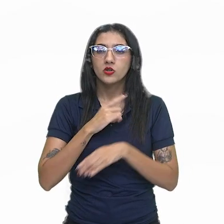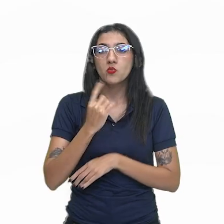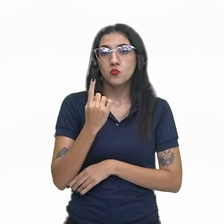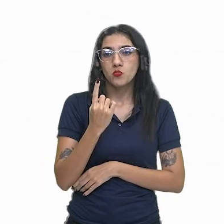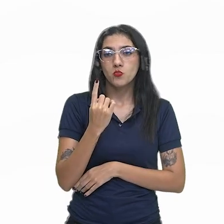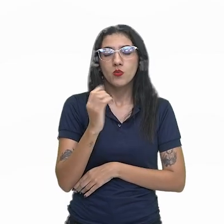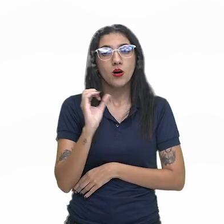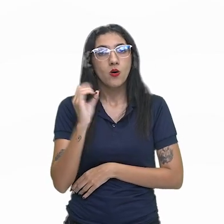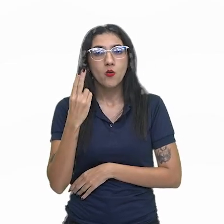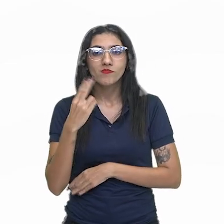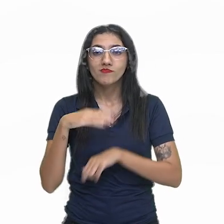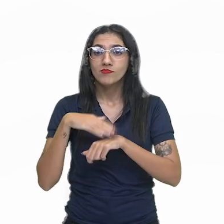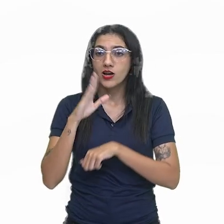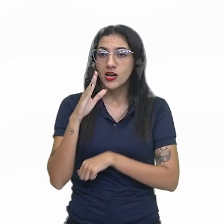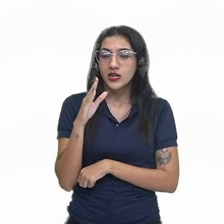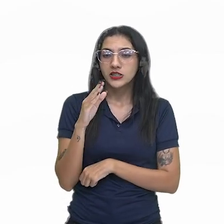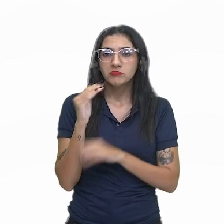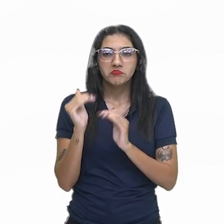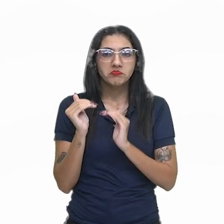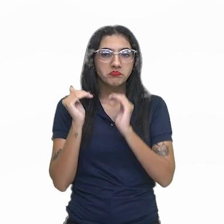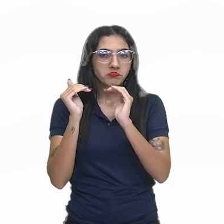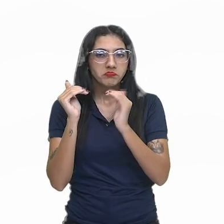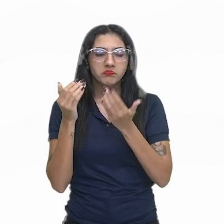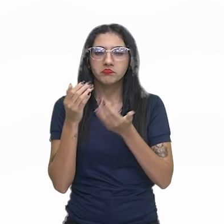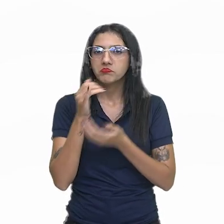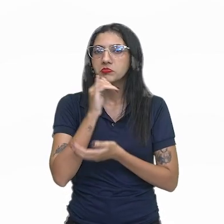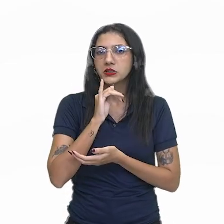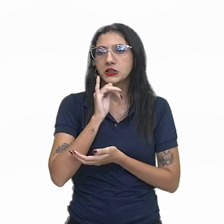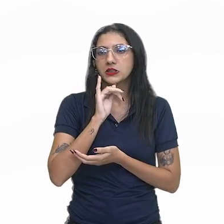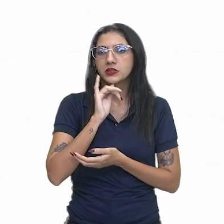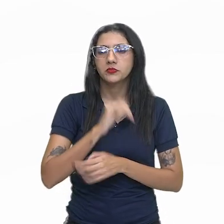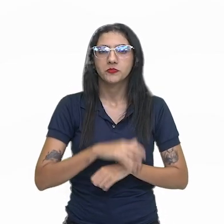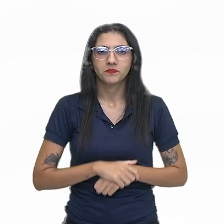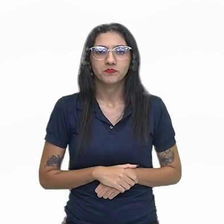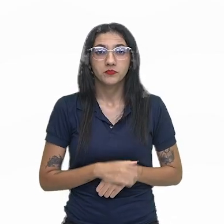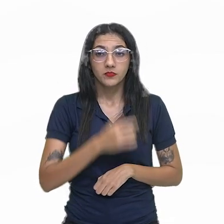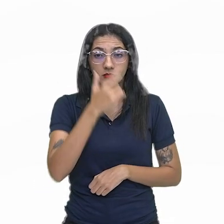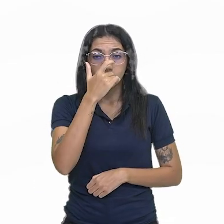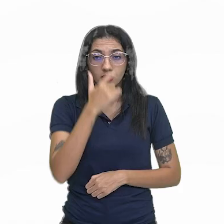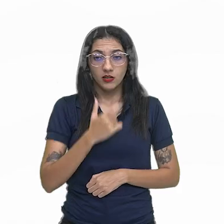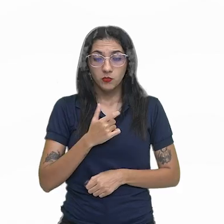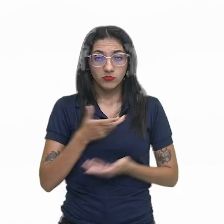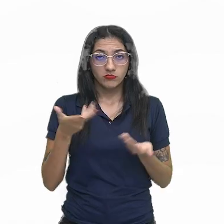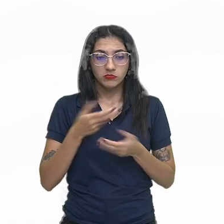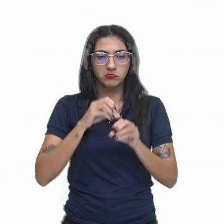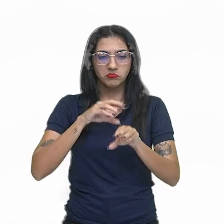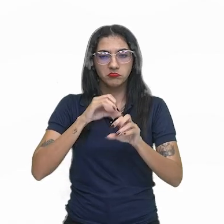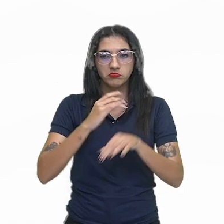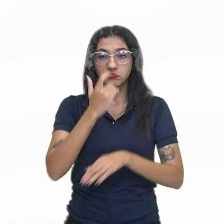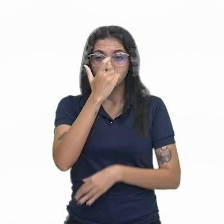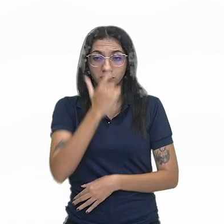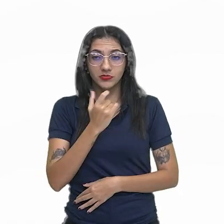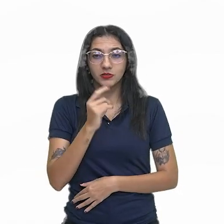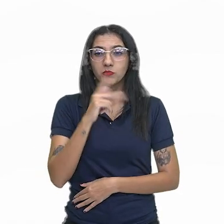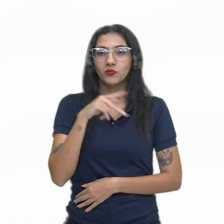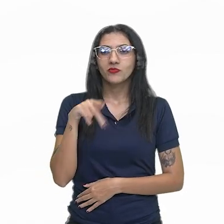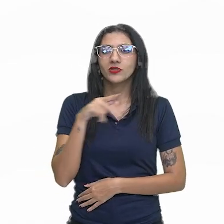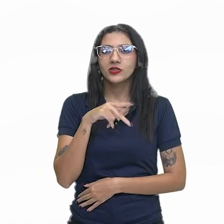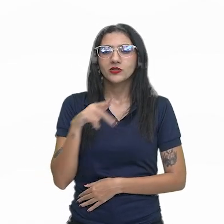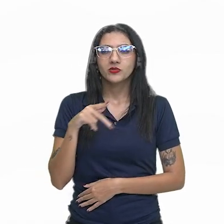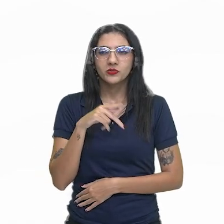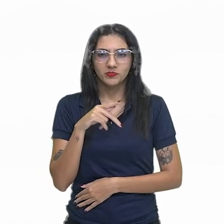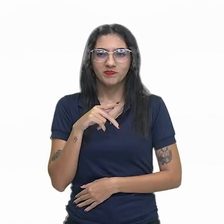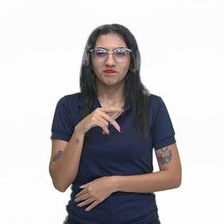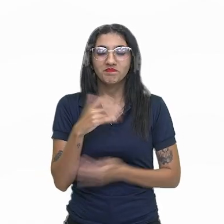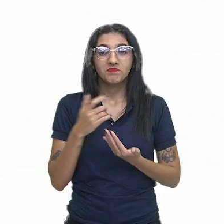mais posições de status. Por exemplo, eu, enquanto estou aqui na aula com vocês, eu sou professor, né? Então tenho